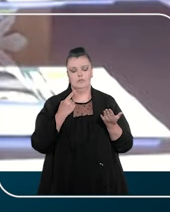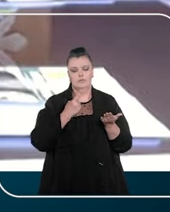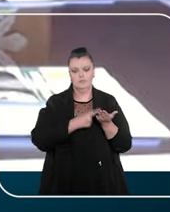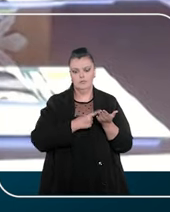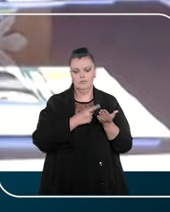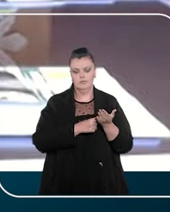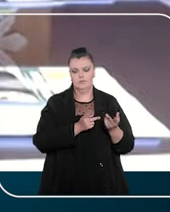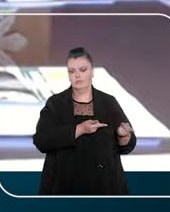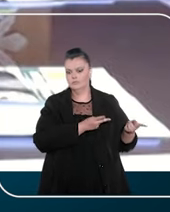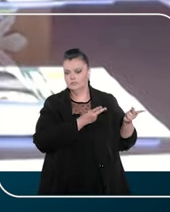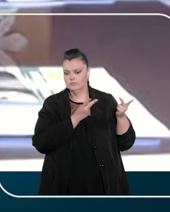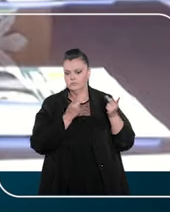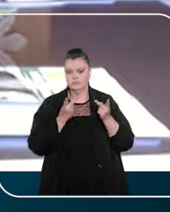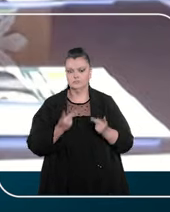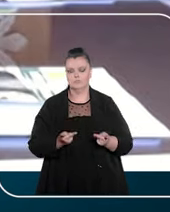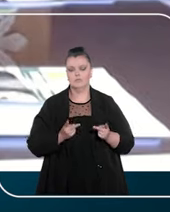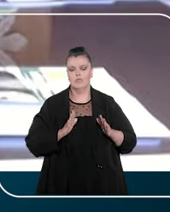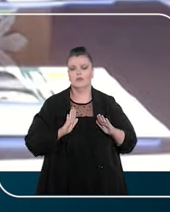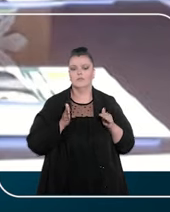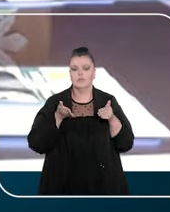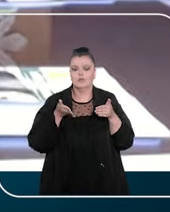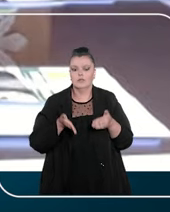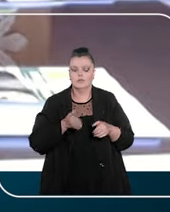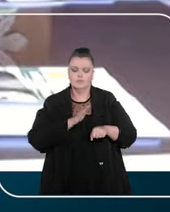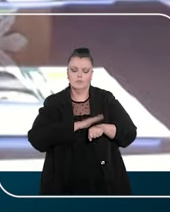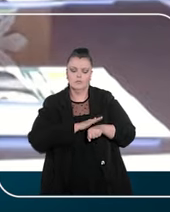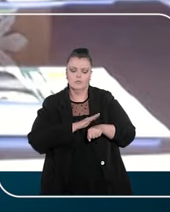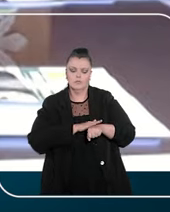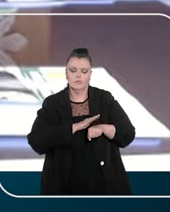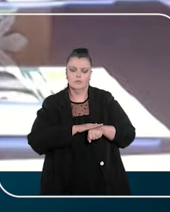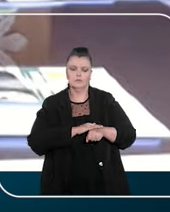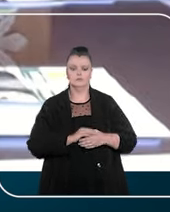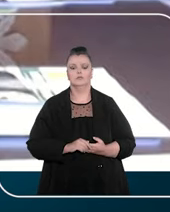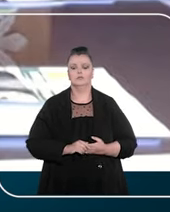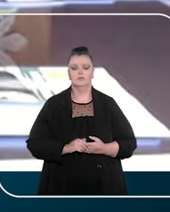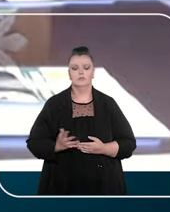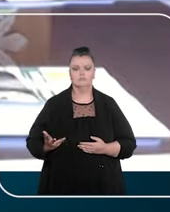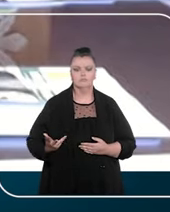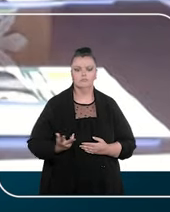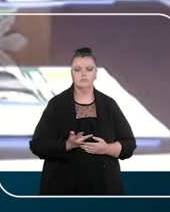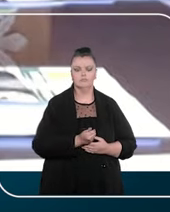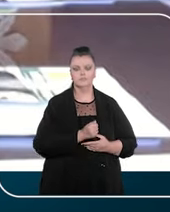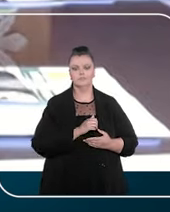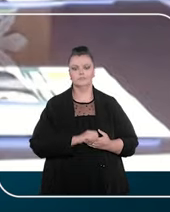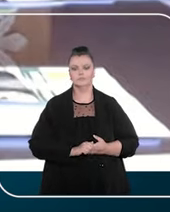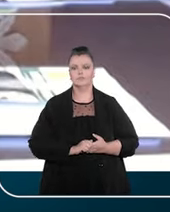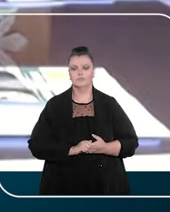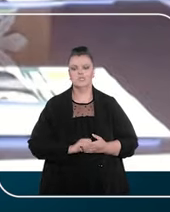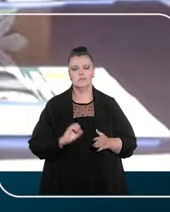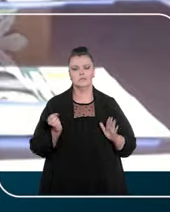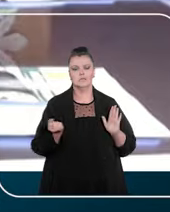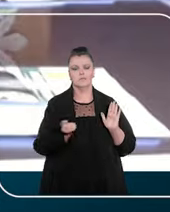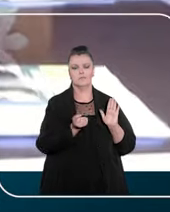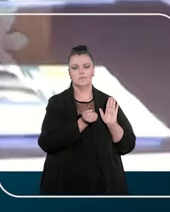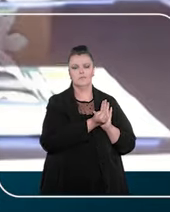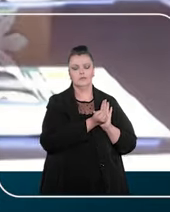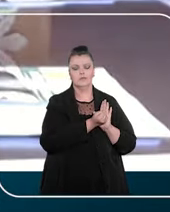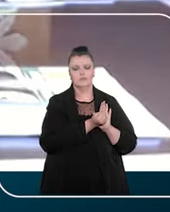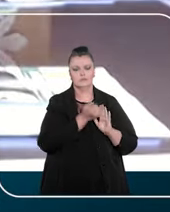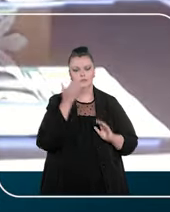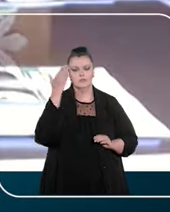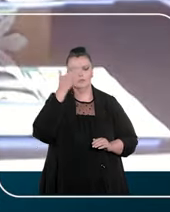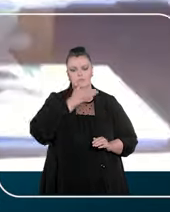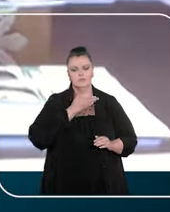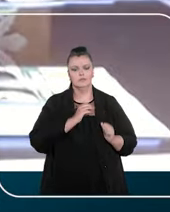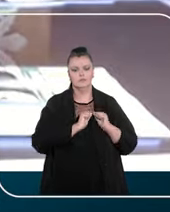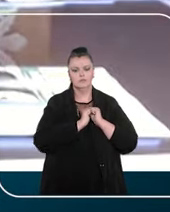e por poder participar de um momento que, para mim, sem dúvida alguma, é muito marcante, porque já